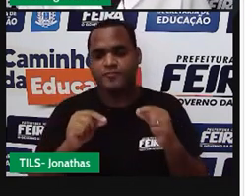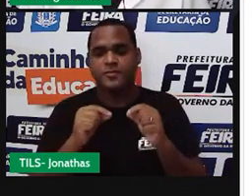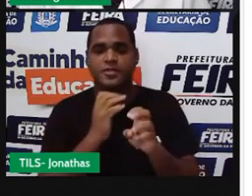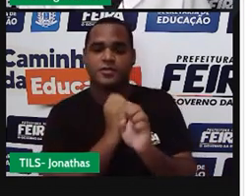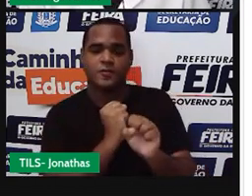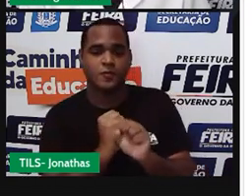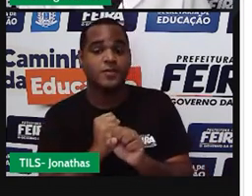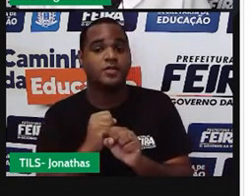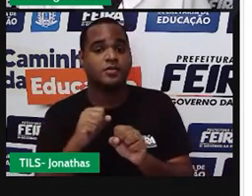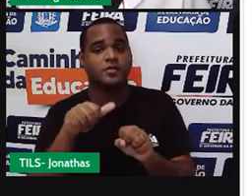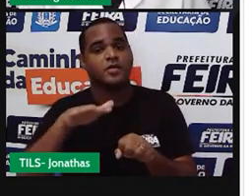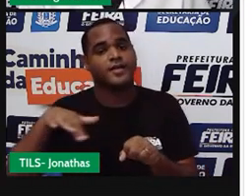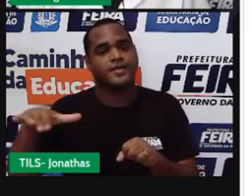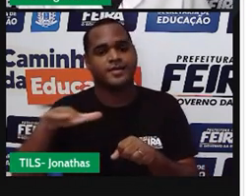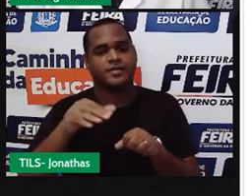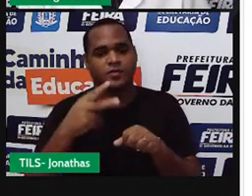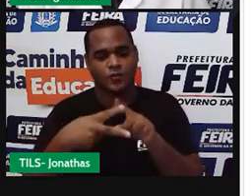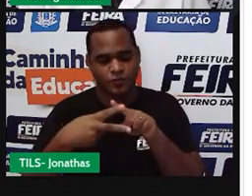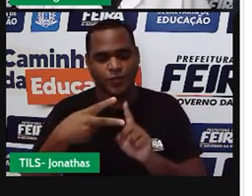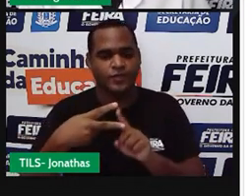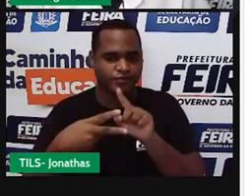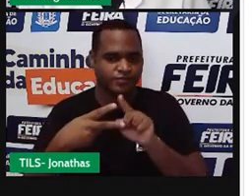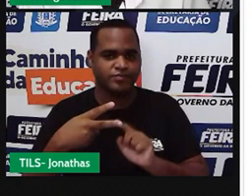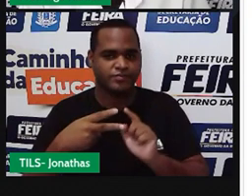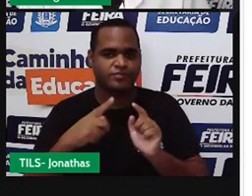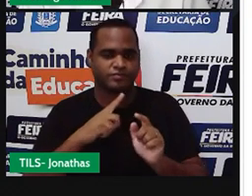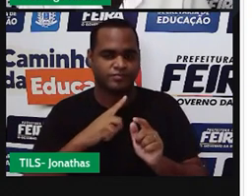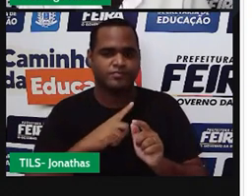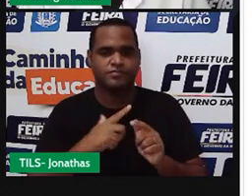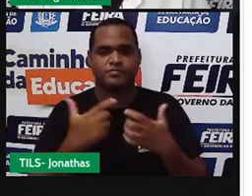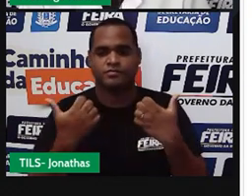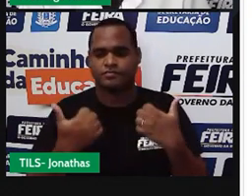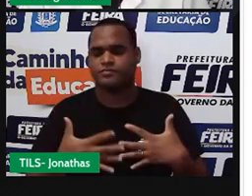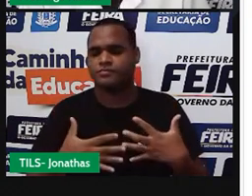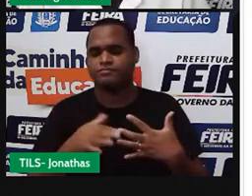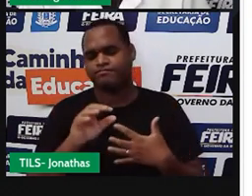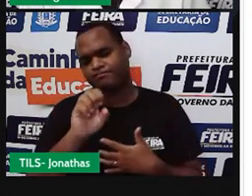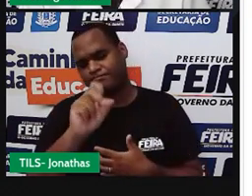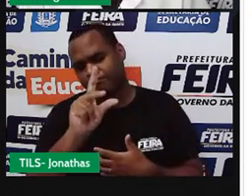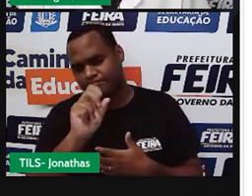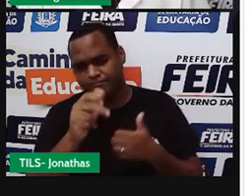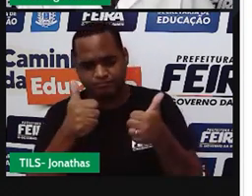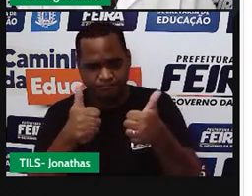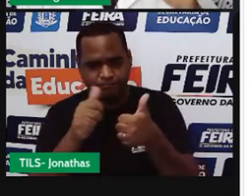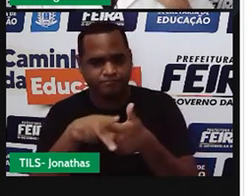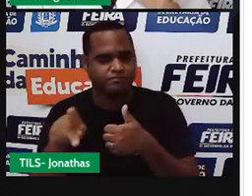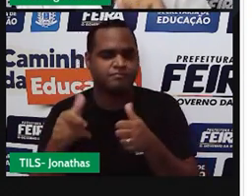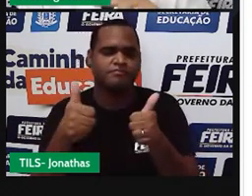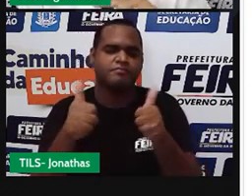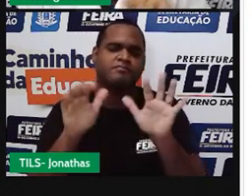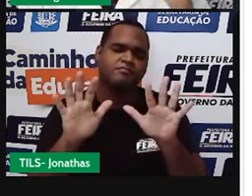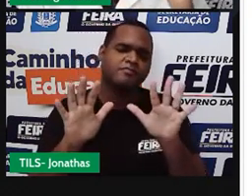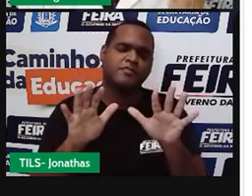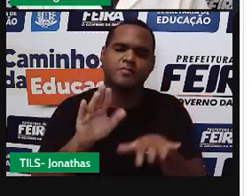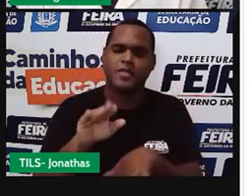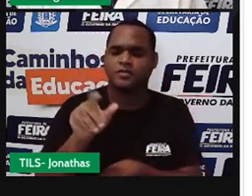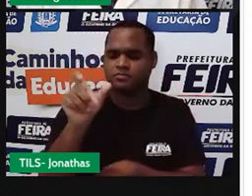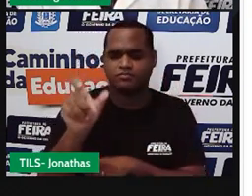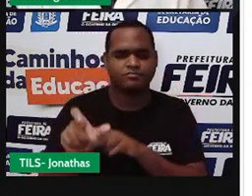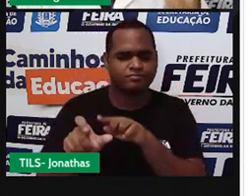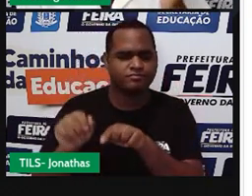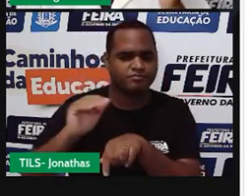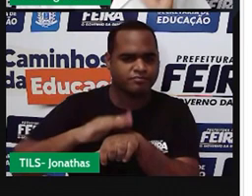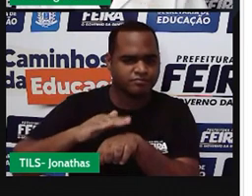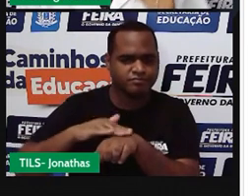desses dois quadrados beleza Tá Professor mas espera aí e o senhor mostrou